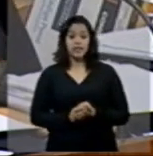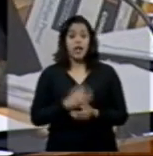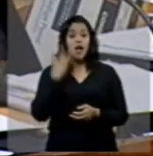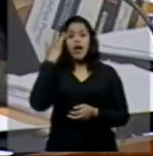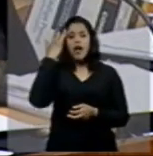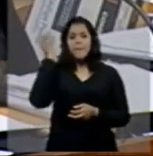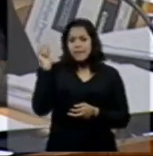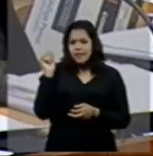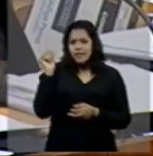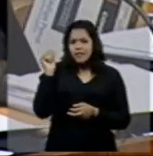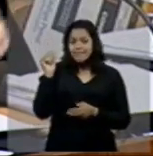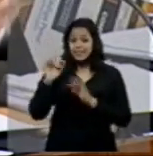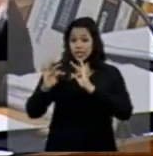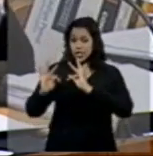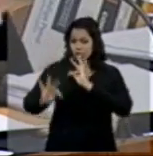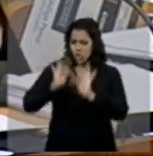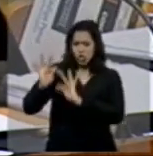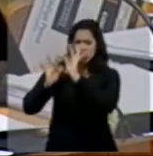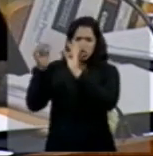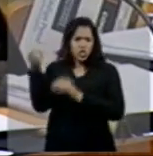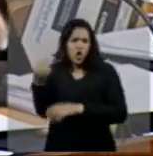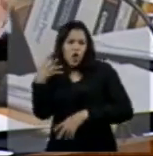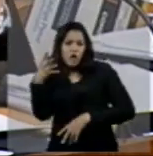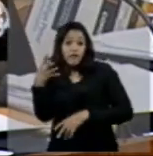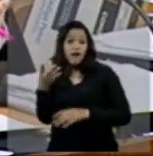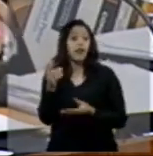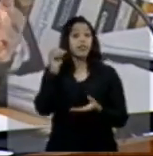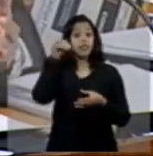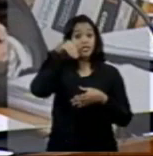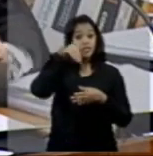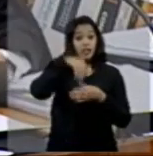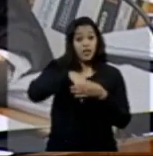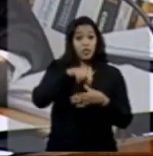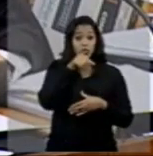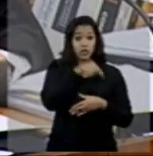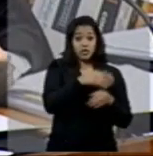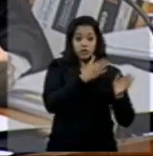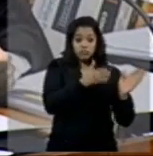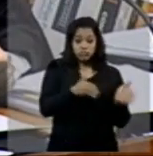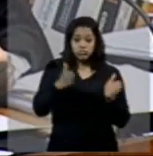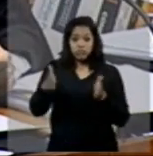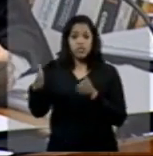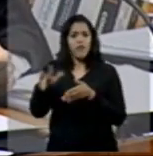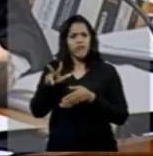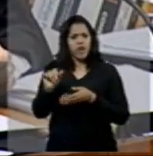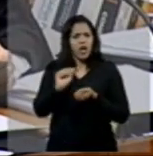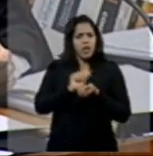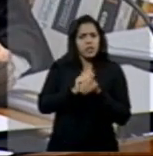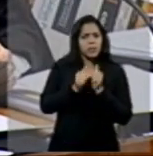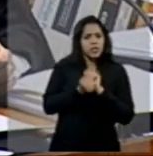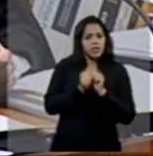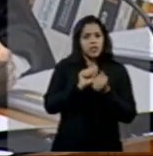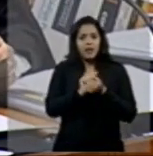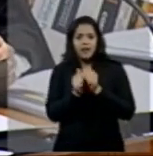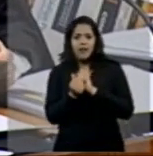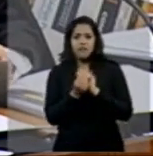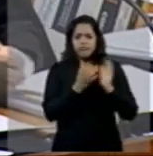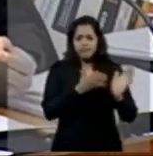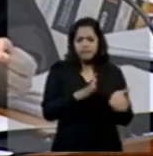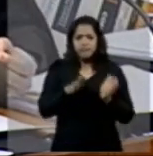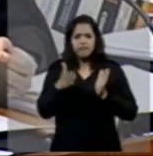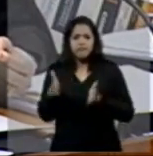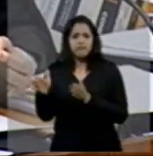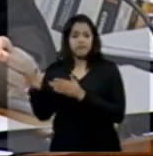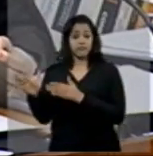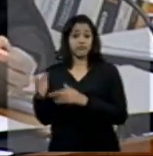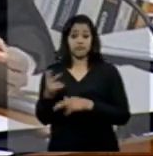uma nova tecnologia, dentro desse fluxo será adaptada essa tecnologia. Então, não